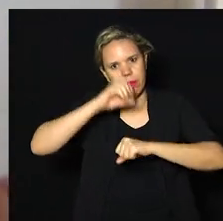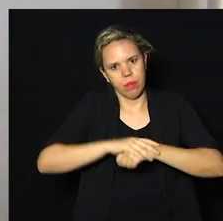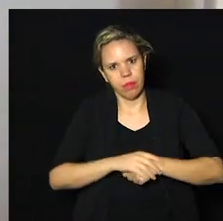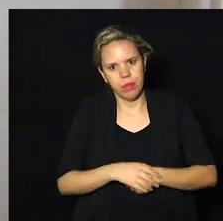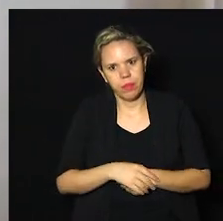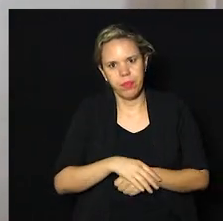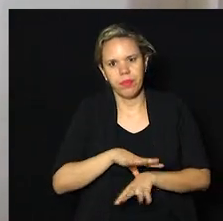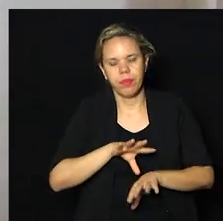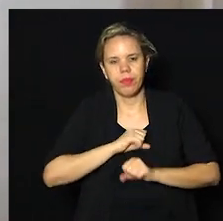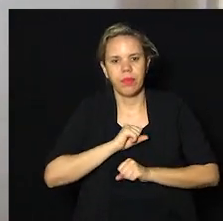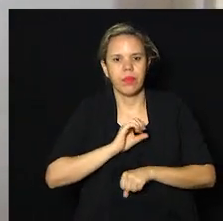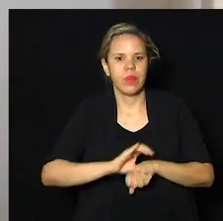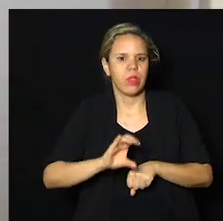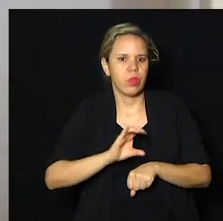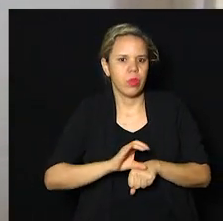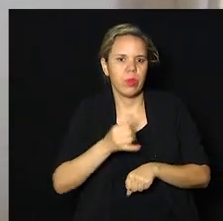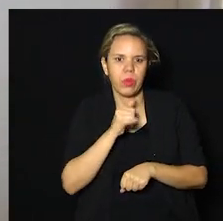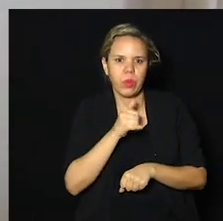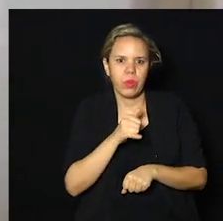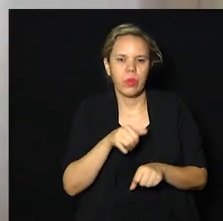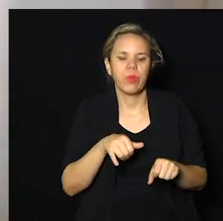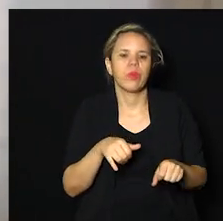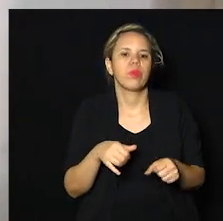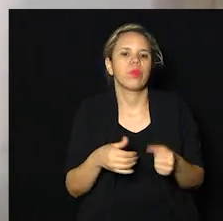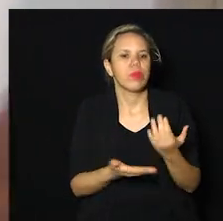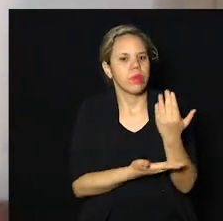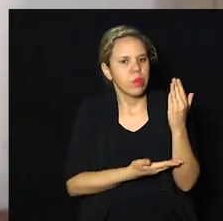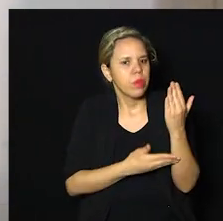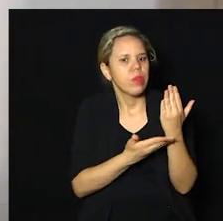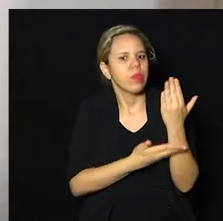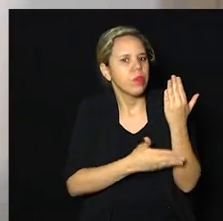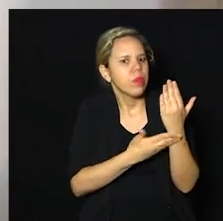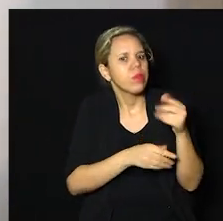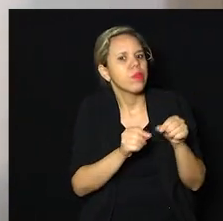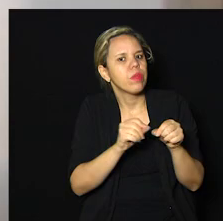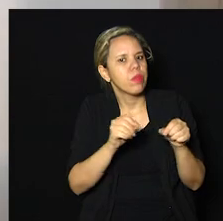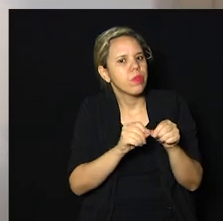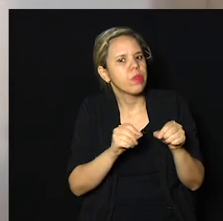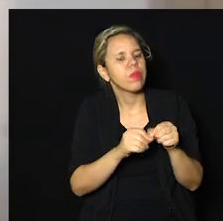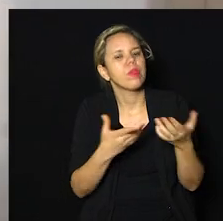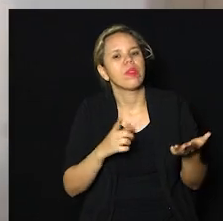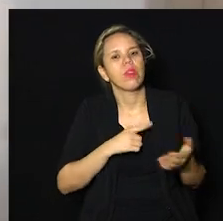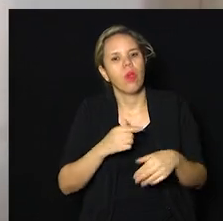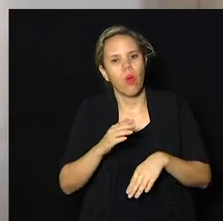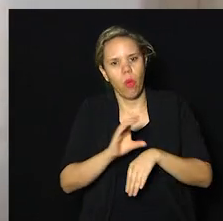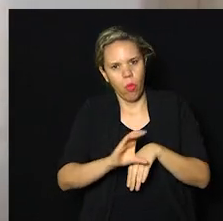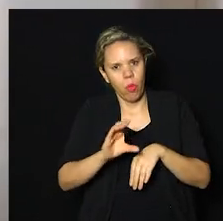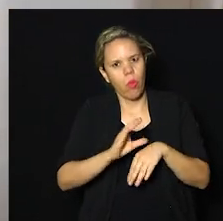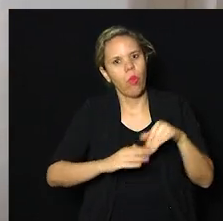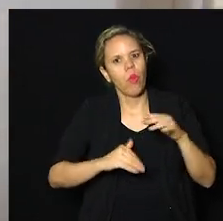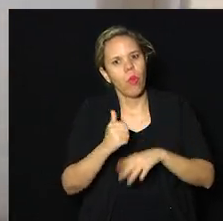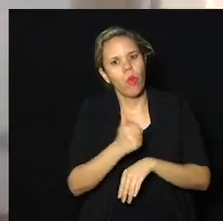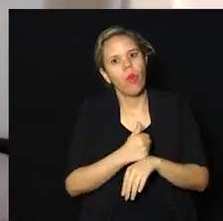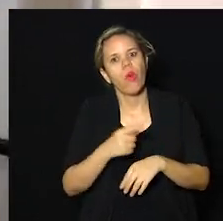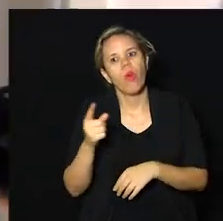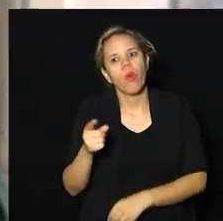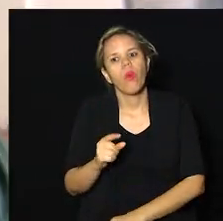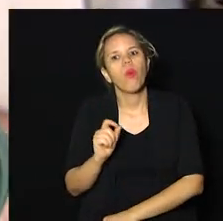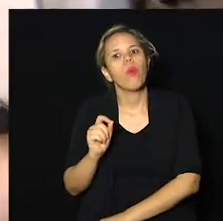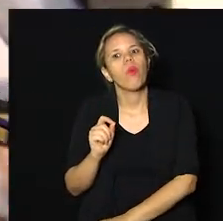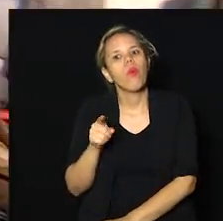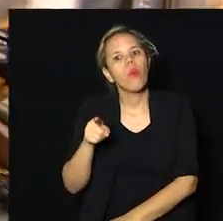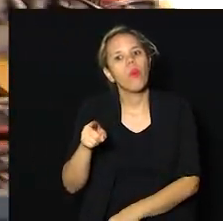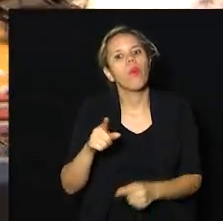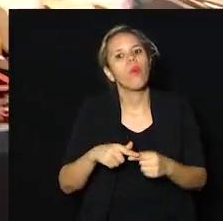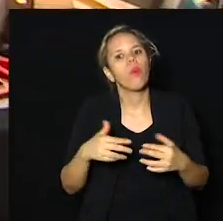E agreguei alguns cursos, elétrica, marcenaria. Hoje em dia, de 2009 para cá, já existem cursos profissionalizantes. Bom, o que são esses